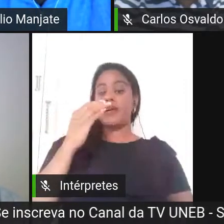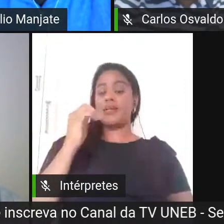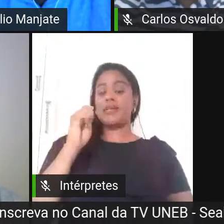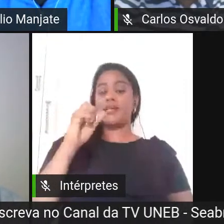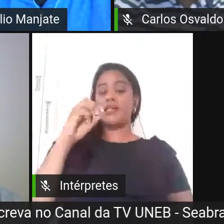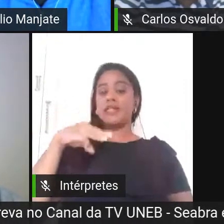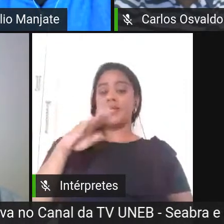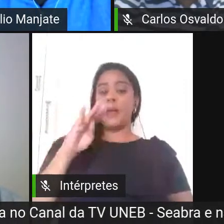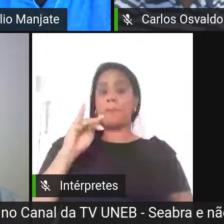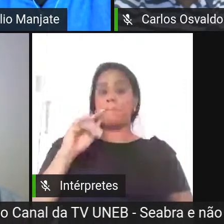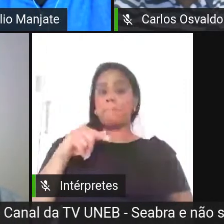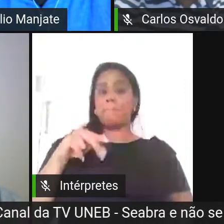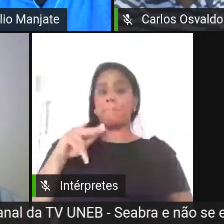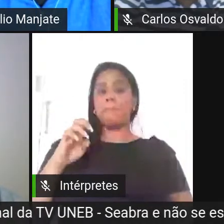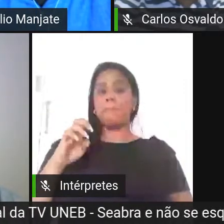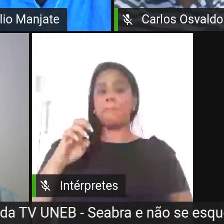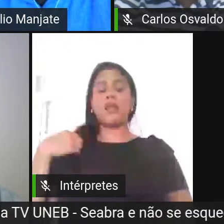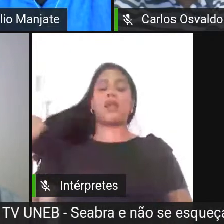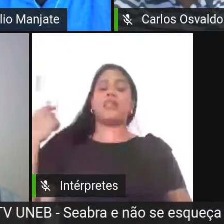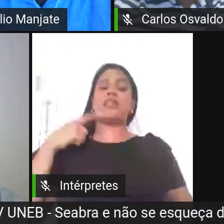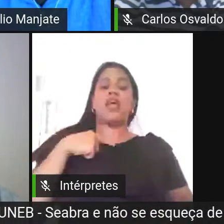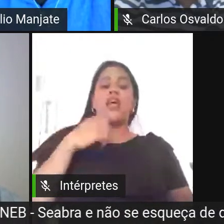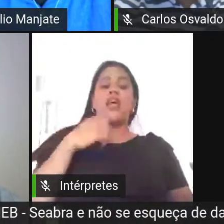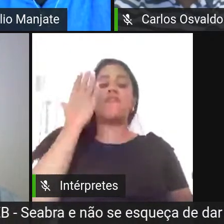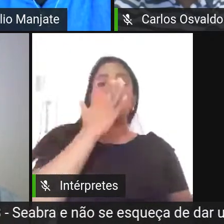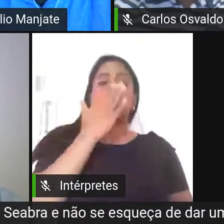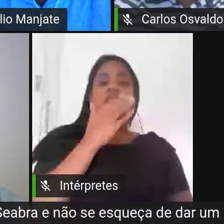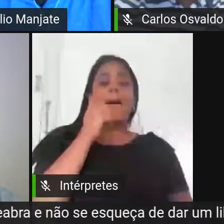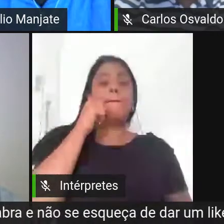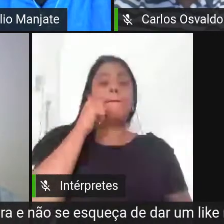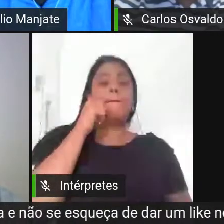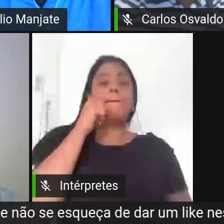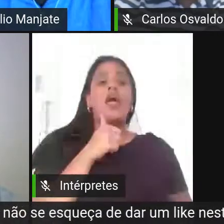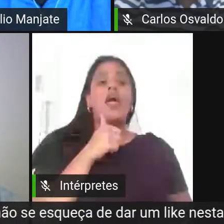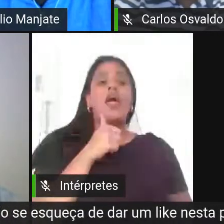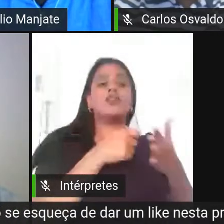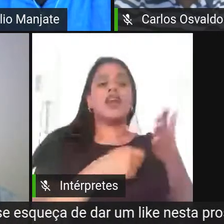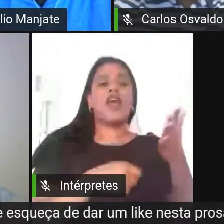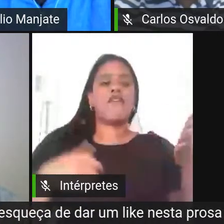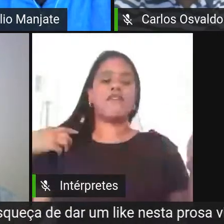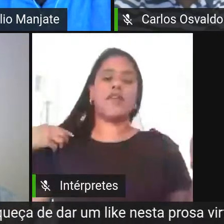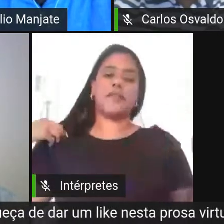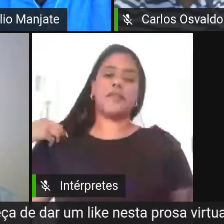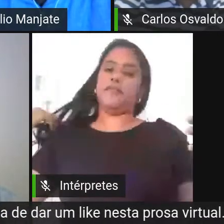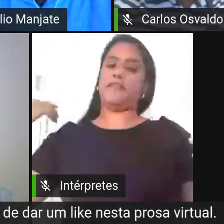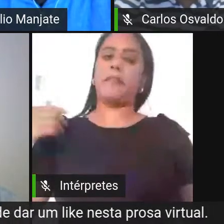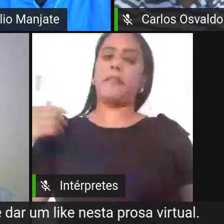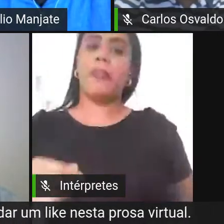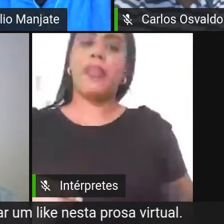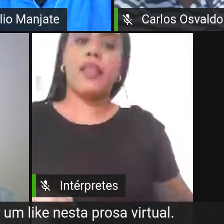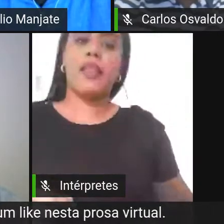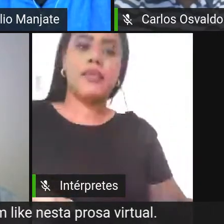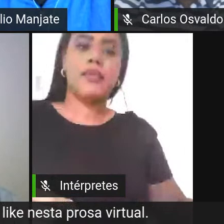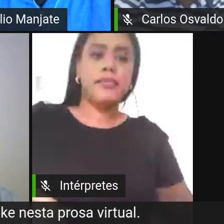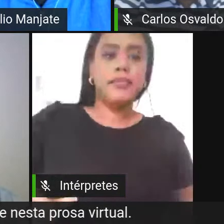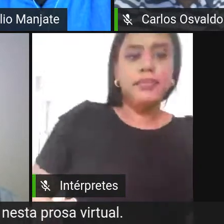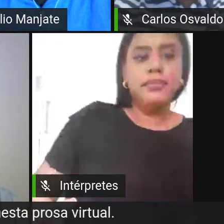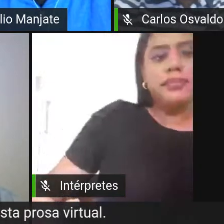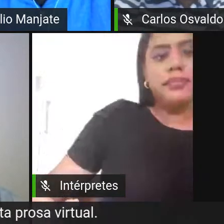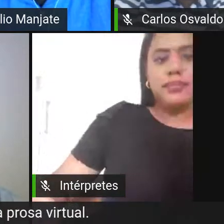mulheres que escrevem. Então, eu acho que daí é muita categorização, porque se ninguém nomear, se ninguém